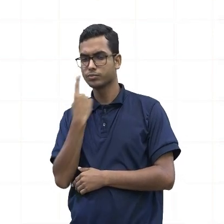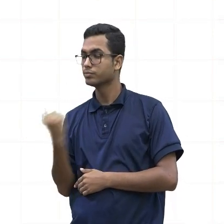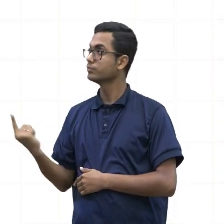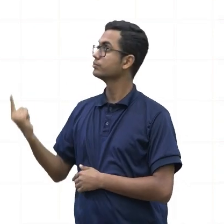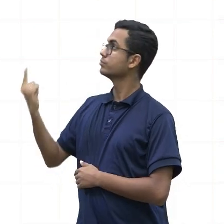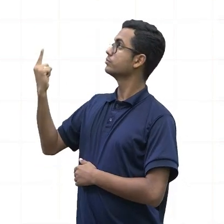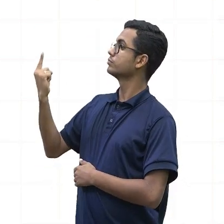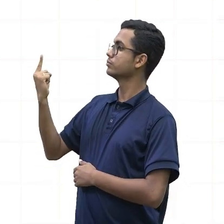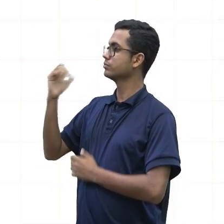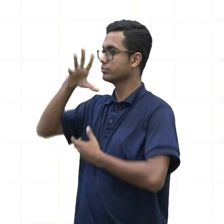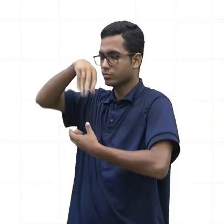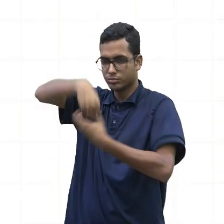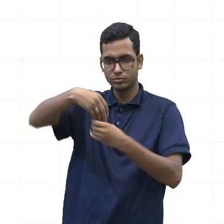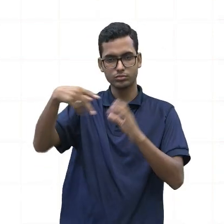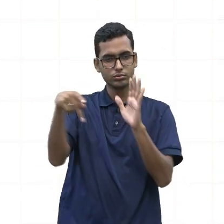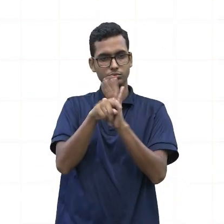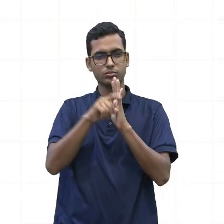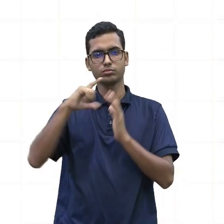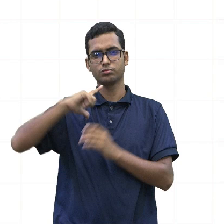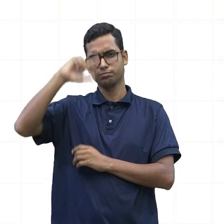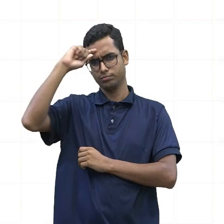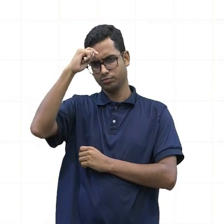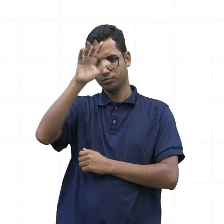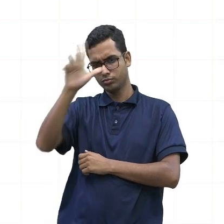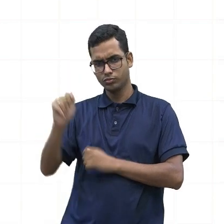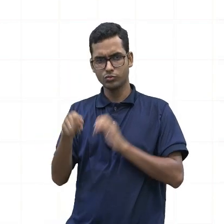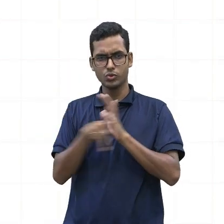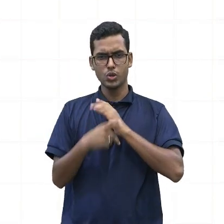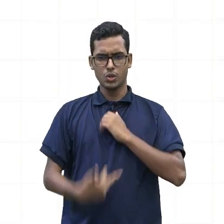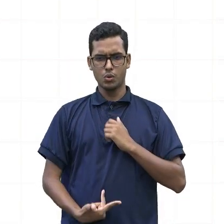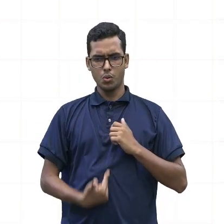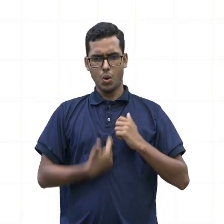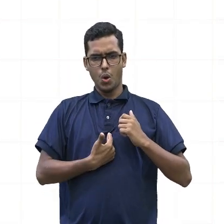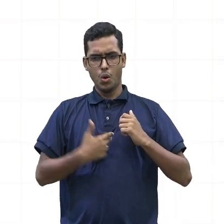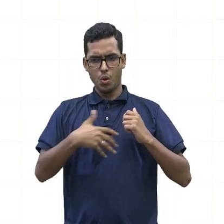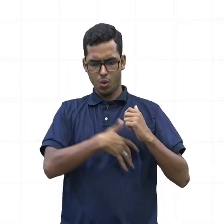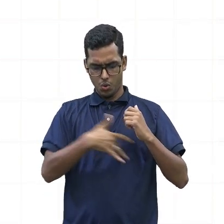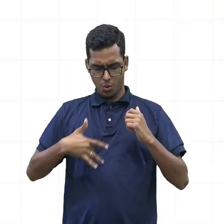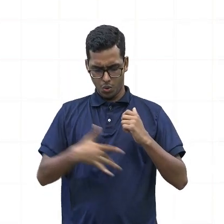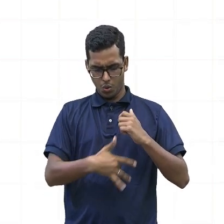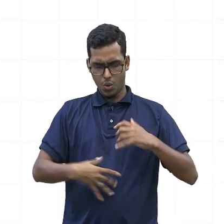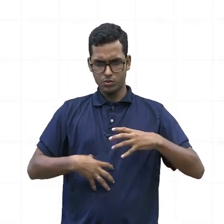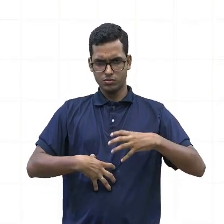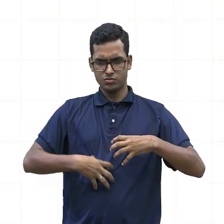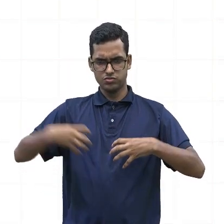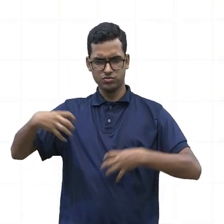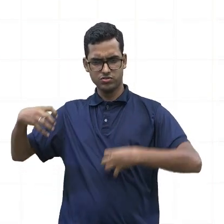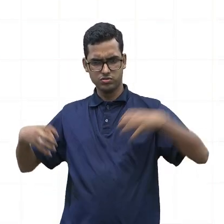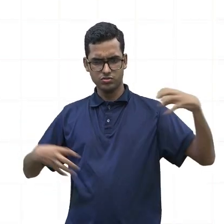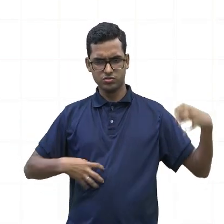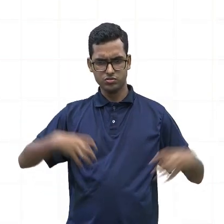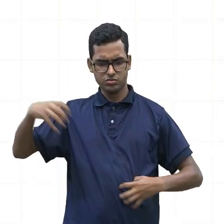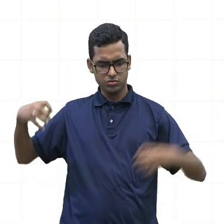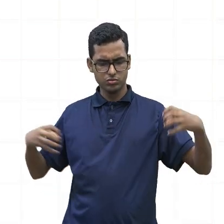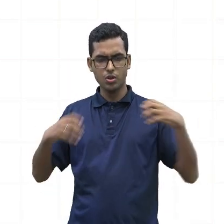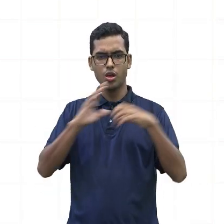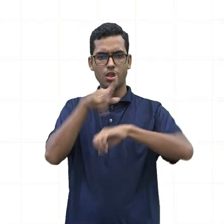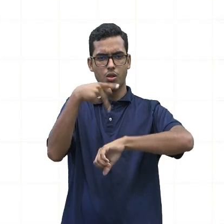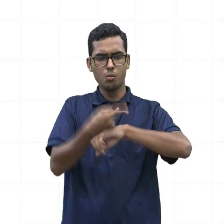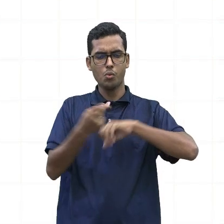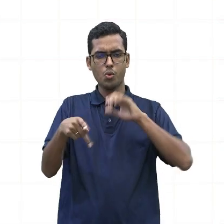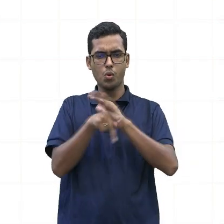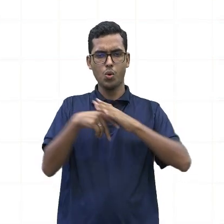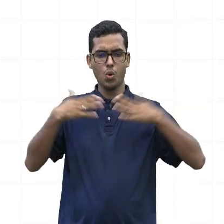Eles retiravam os órgãos internos, mergulhavam esse corpo num tipo de sal para